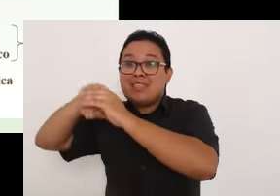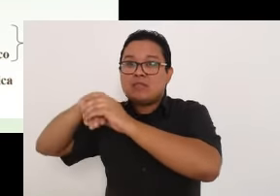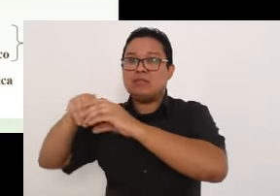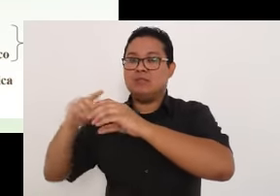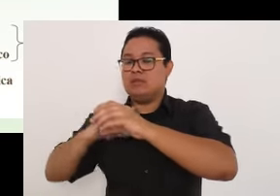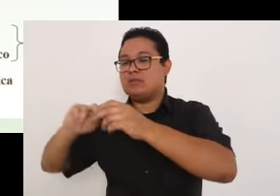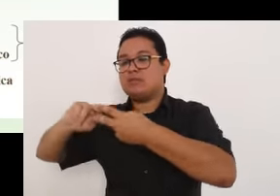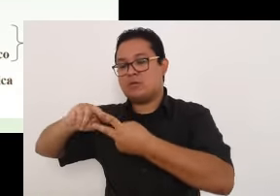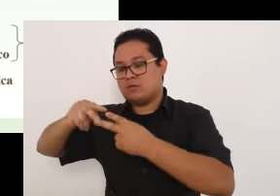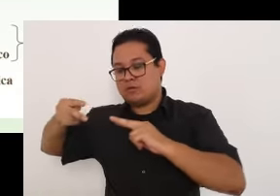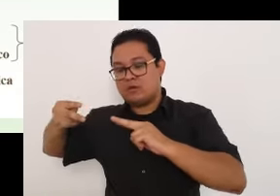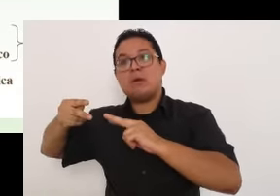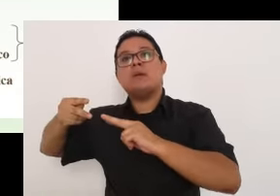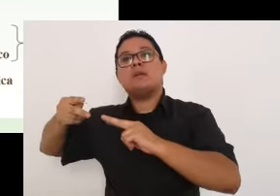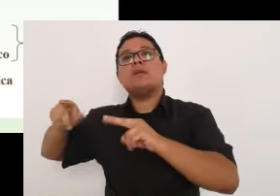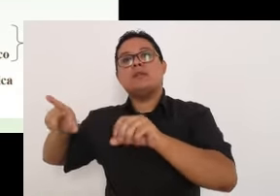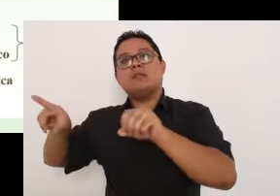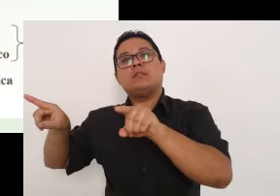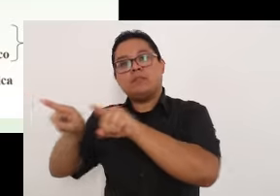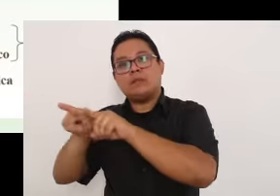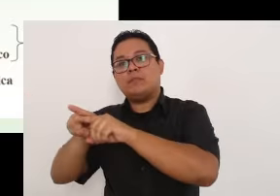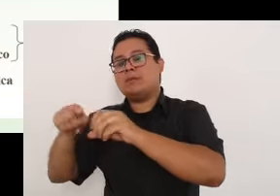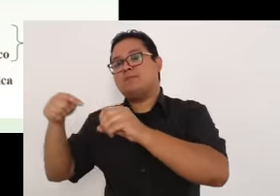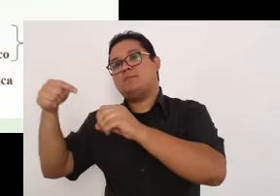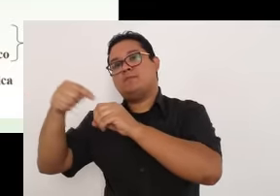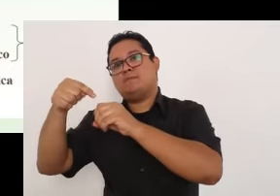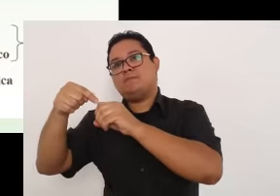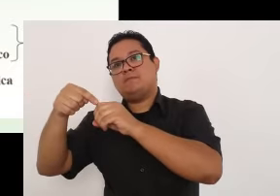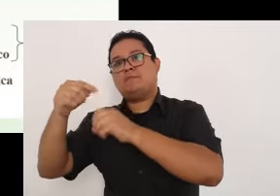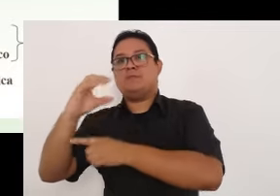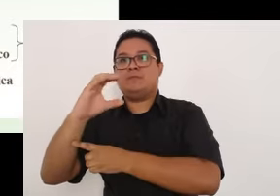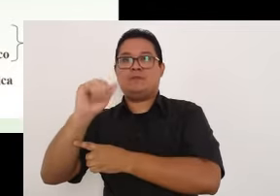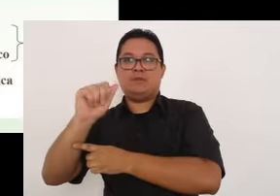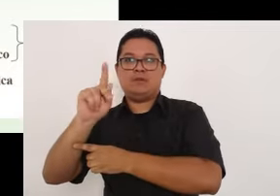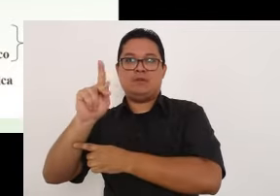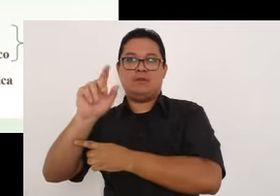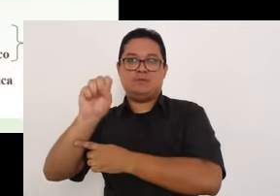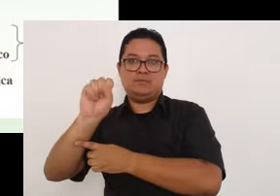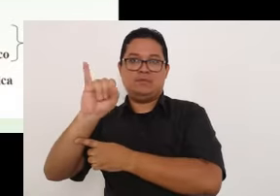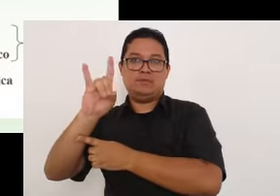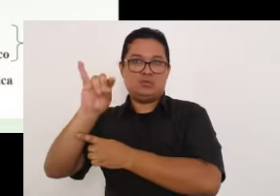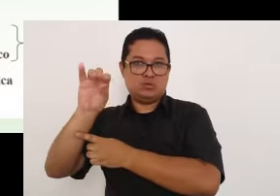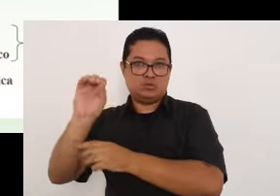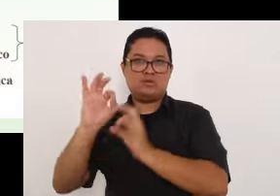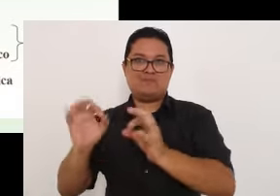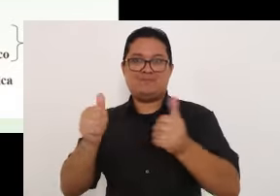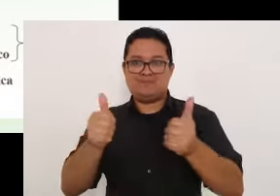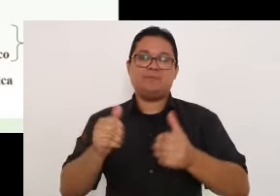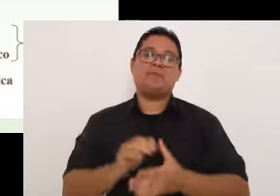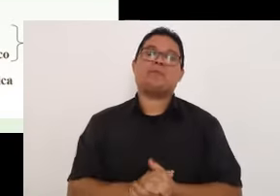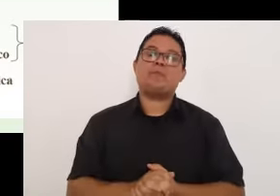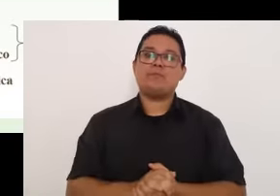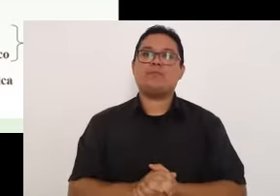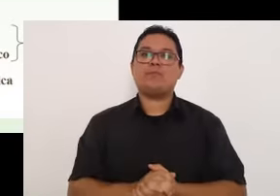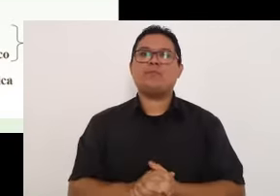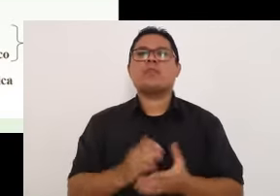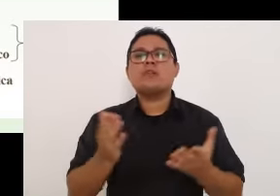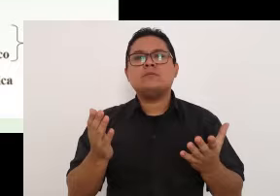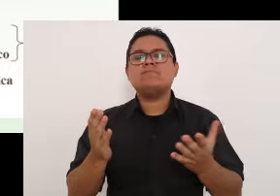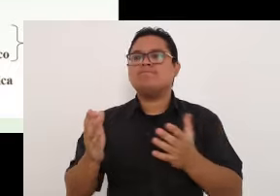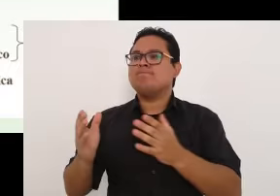o material genético envolto por um capsídeo, tá? Essa